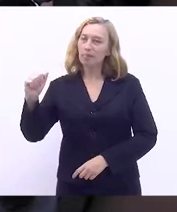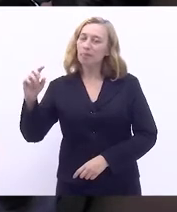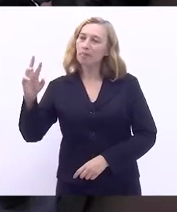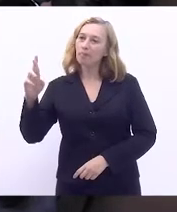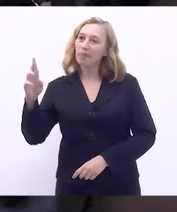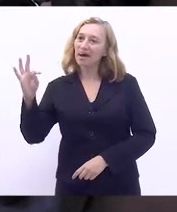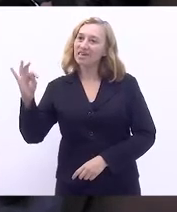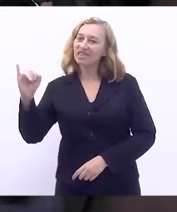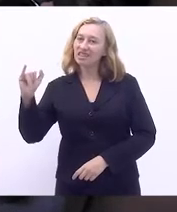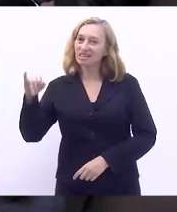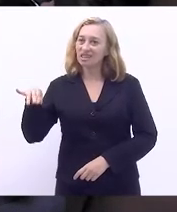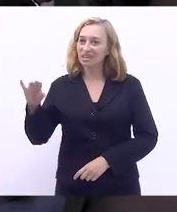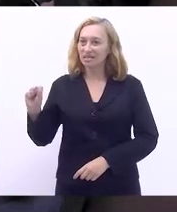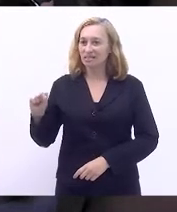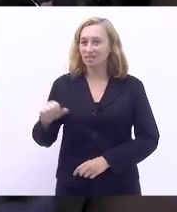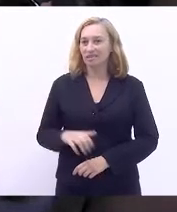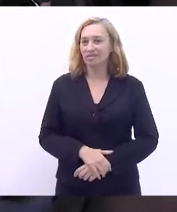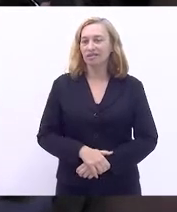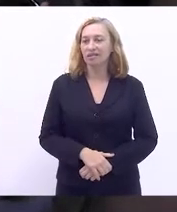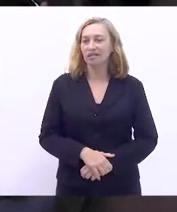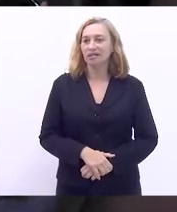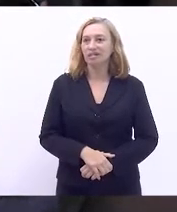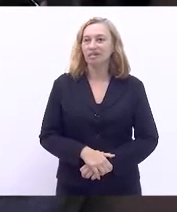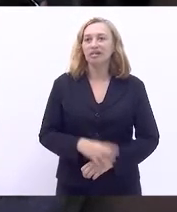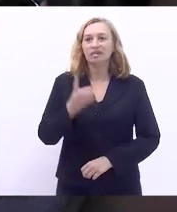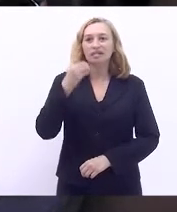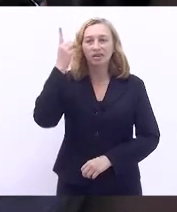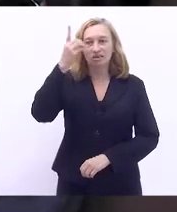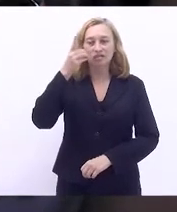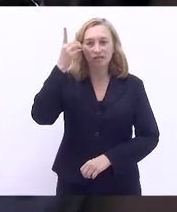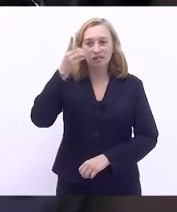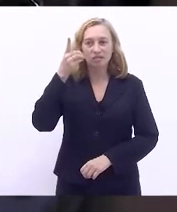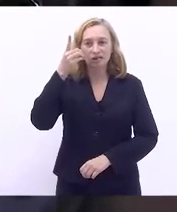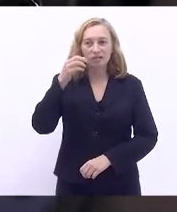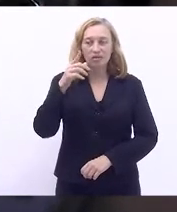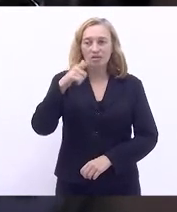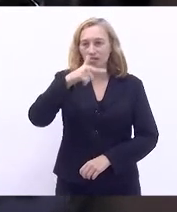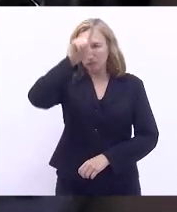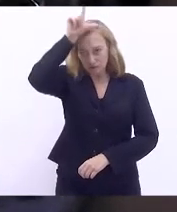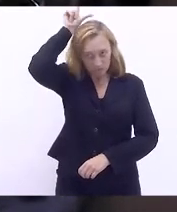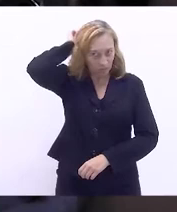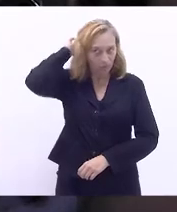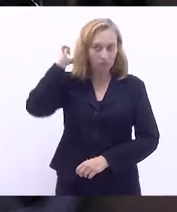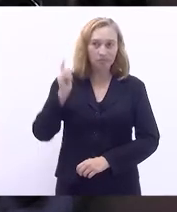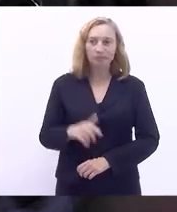Deputado Luiz Martins. Deputado Luiz Paulo.